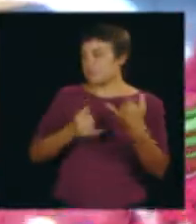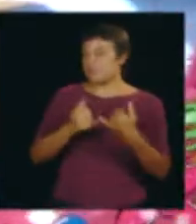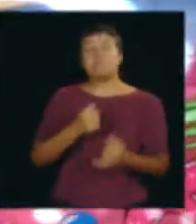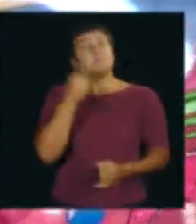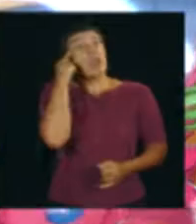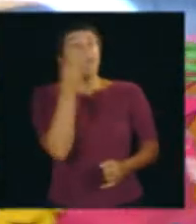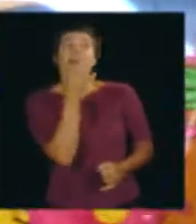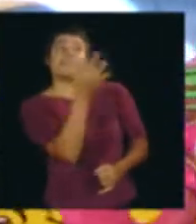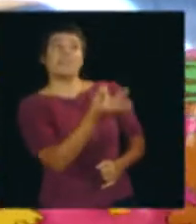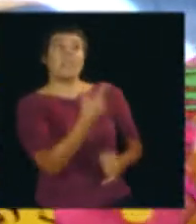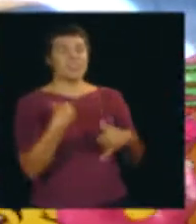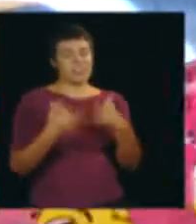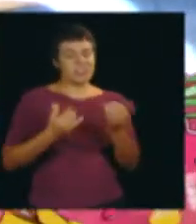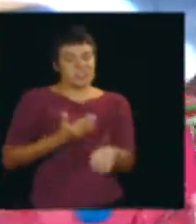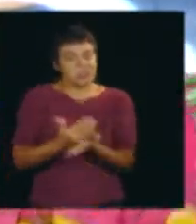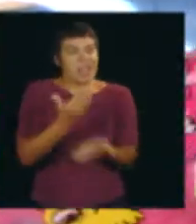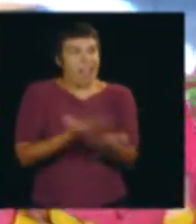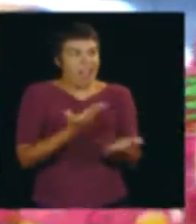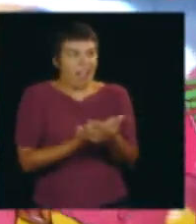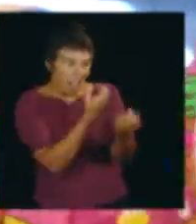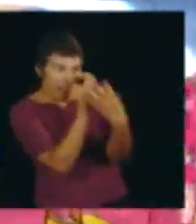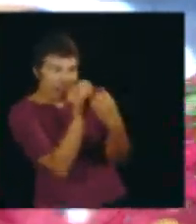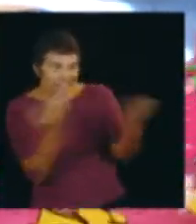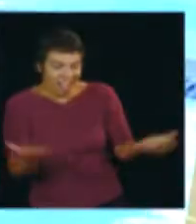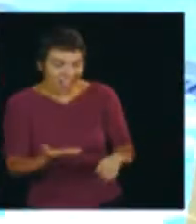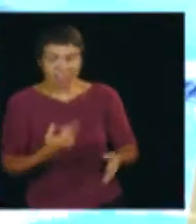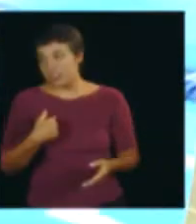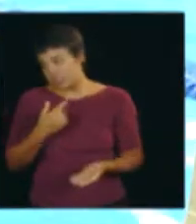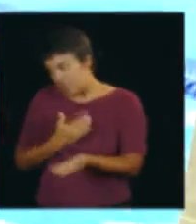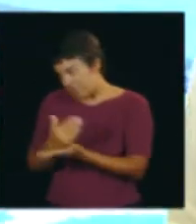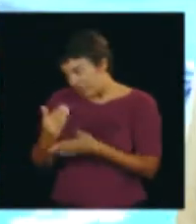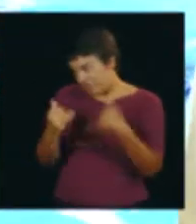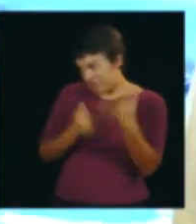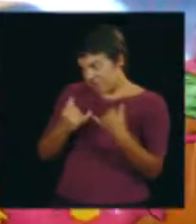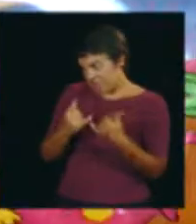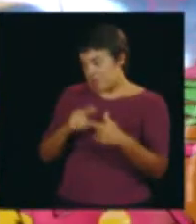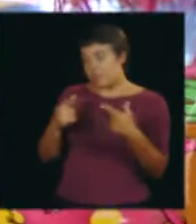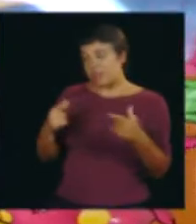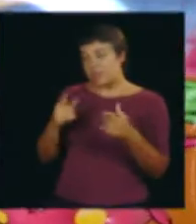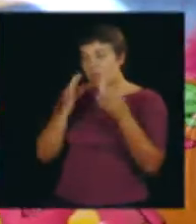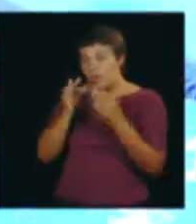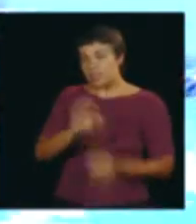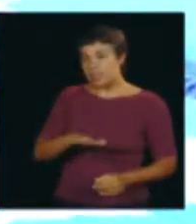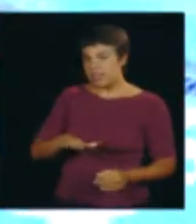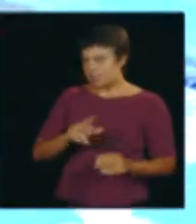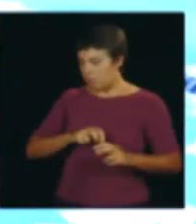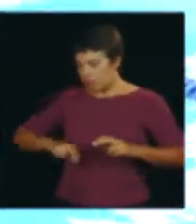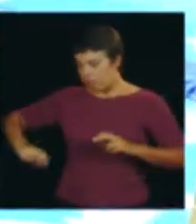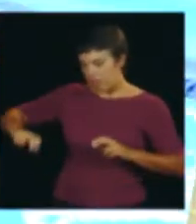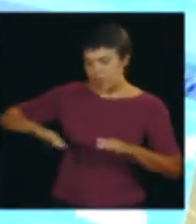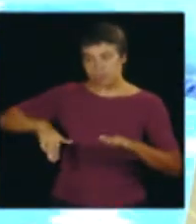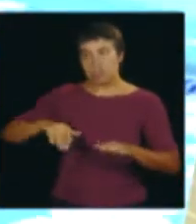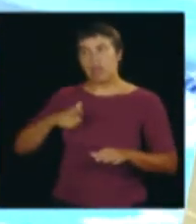Que tal se a gente começasse a nossa aula de natação? A gente vai começar brincando, Bel. Mas olha, criança não pode ficar